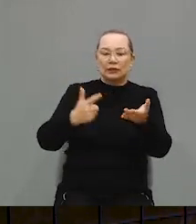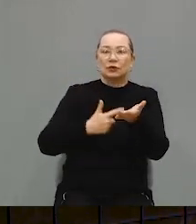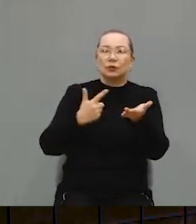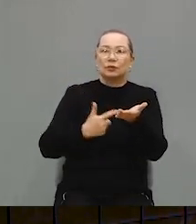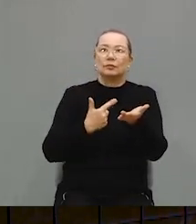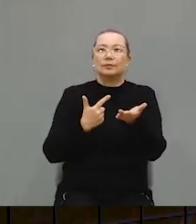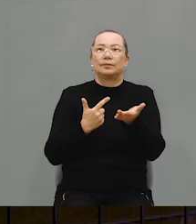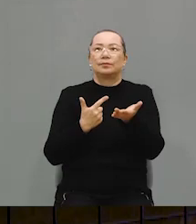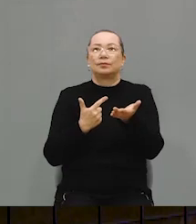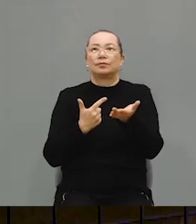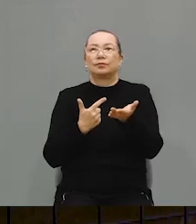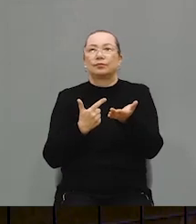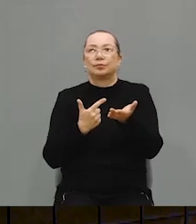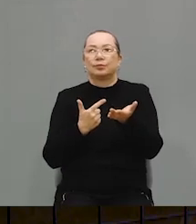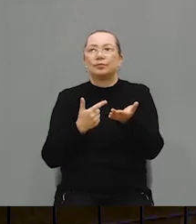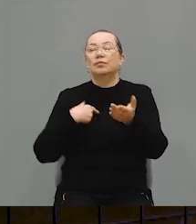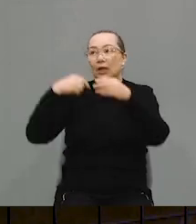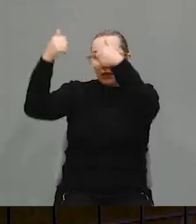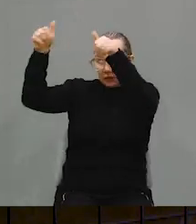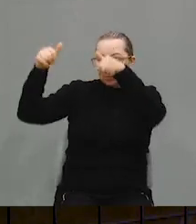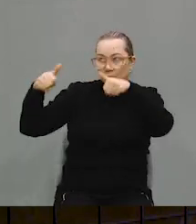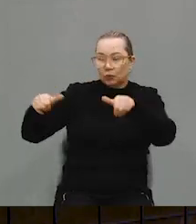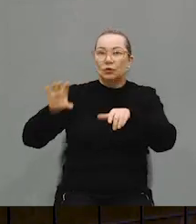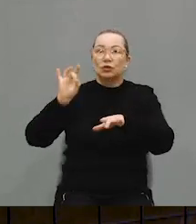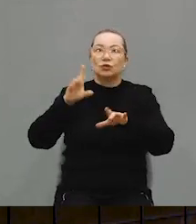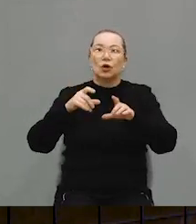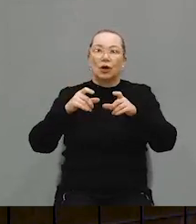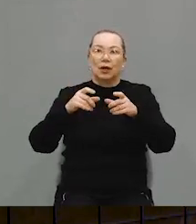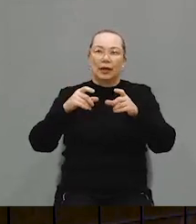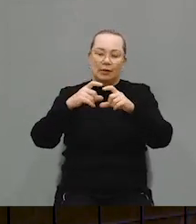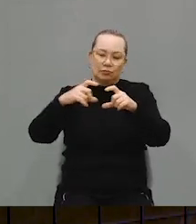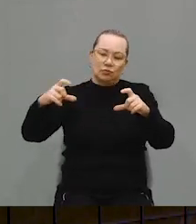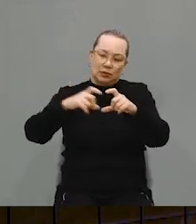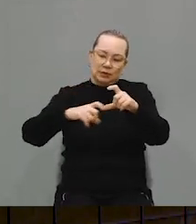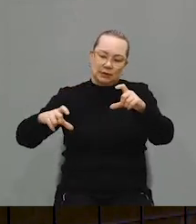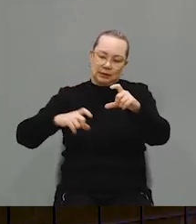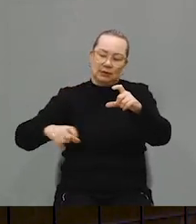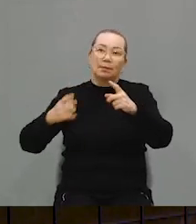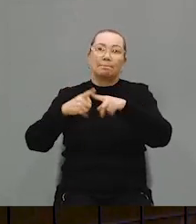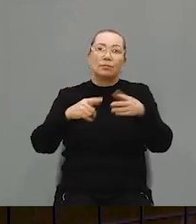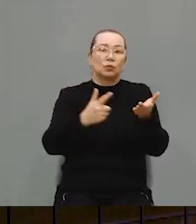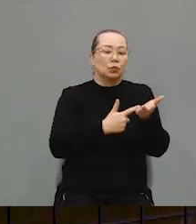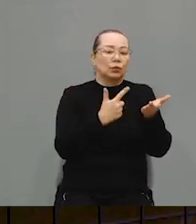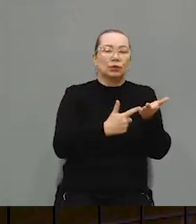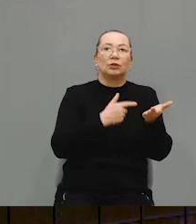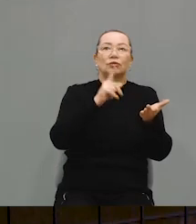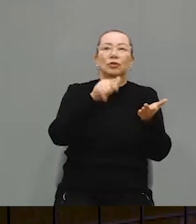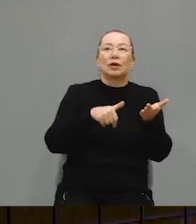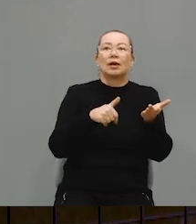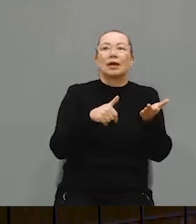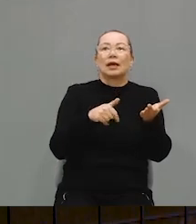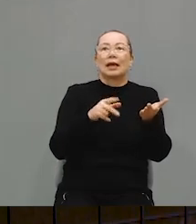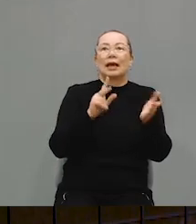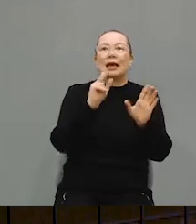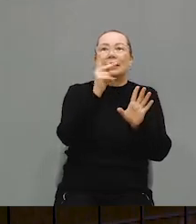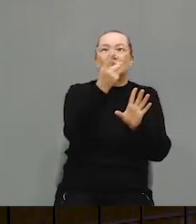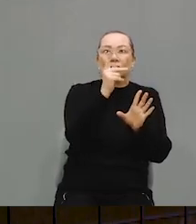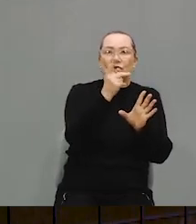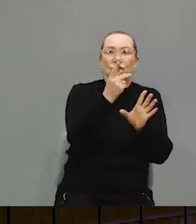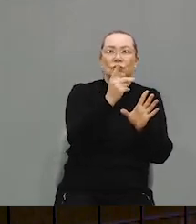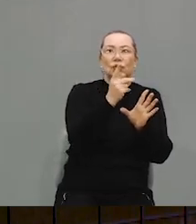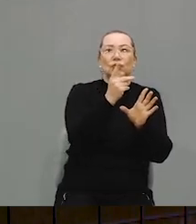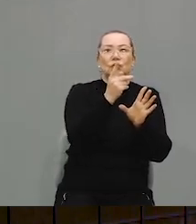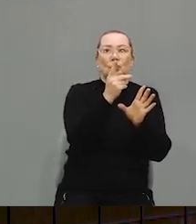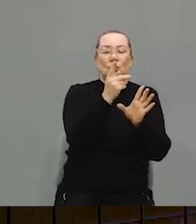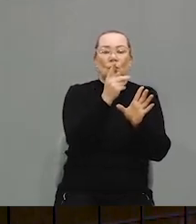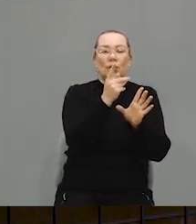livro, embora a exposição se atenha aos quadrinhos, o livro ele é predominantemente a história, a ilustração, e os quadrinhos ficam